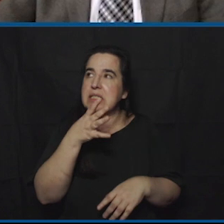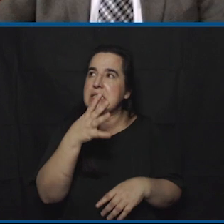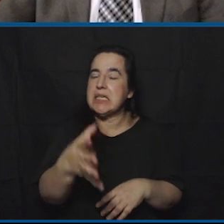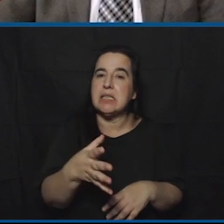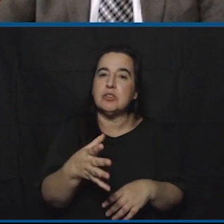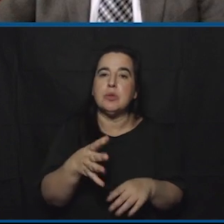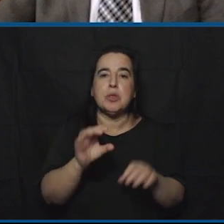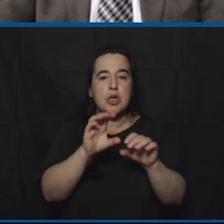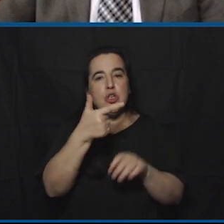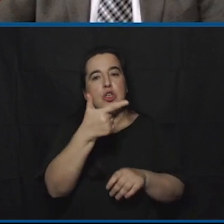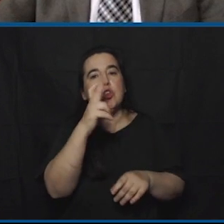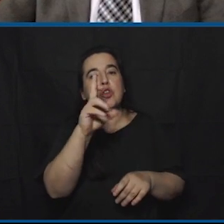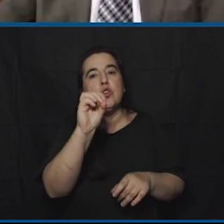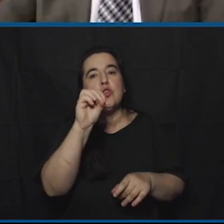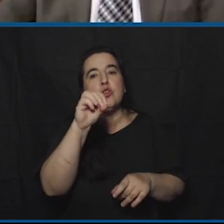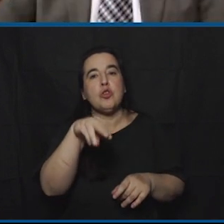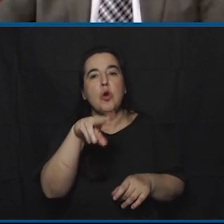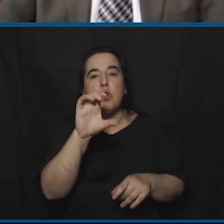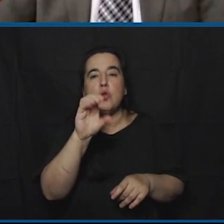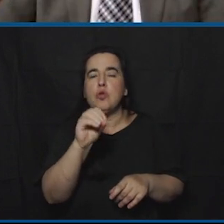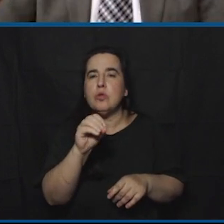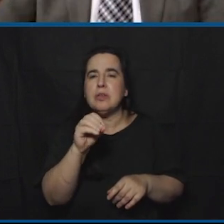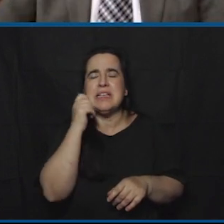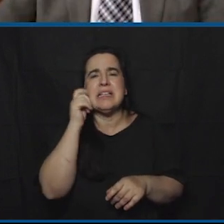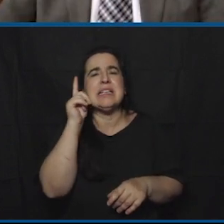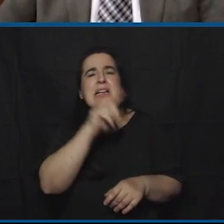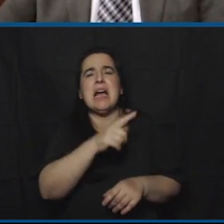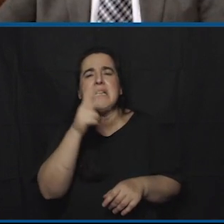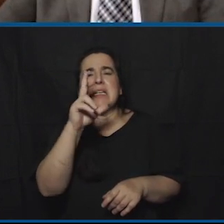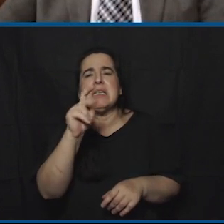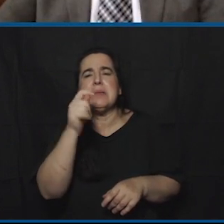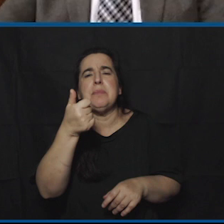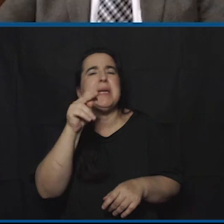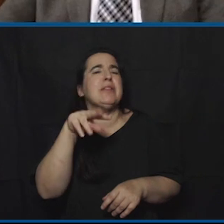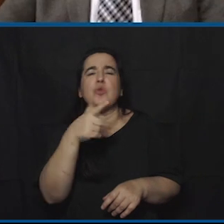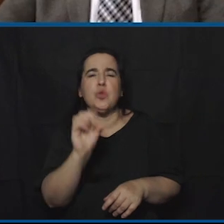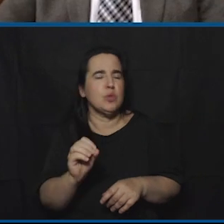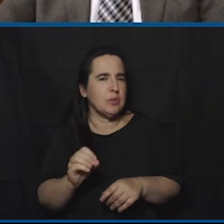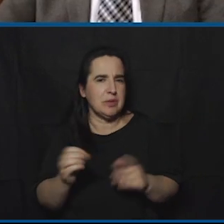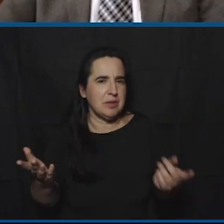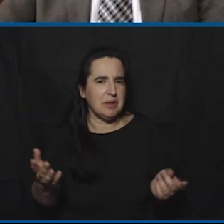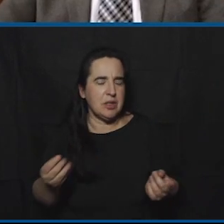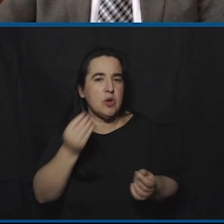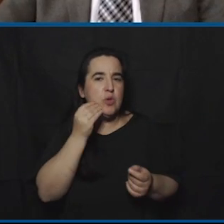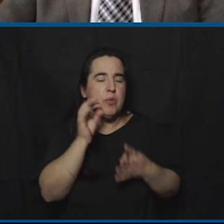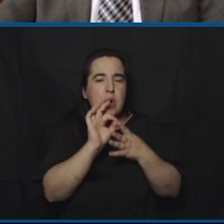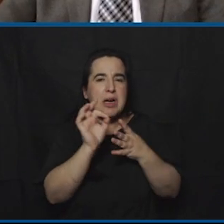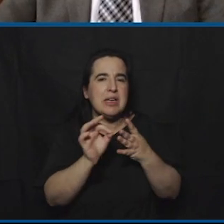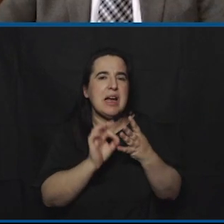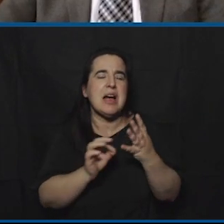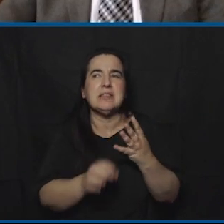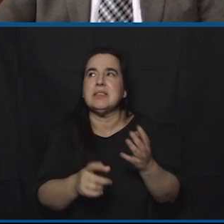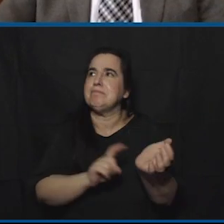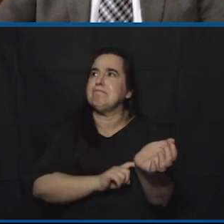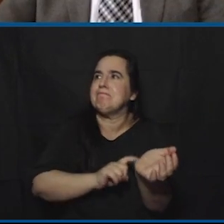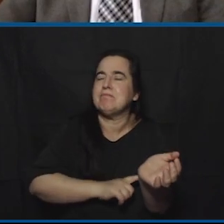dizer sobre esse tronco de Jessé? Quem é esse rebento que brota desse tronco? Como é que o caráter e a missão